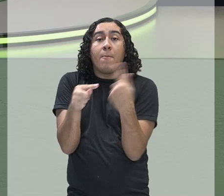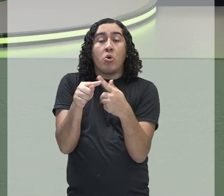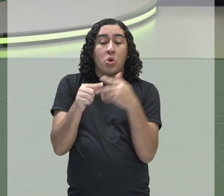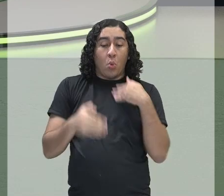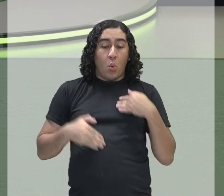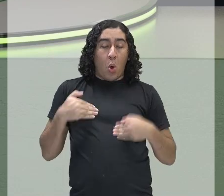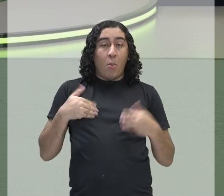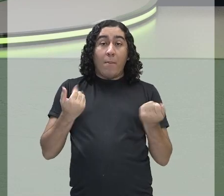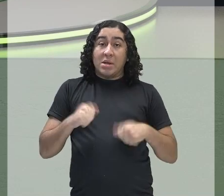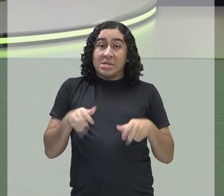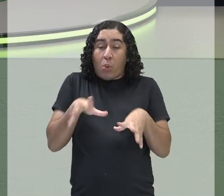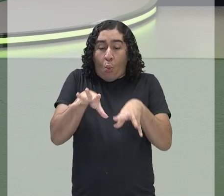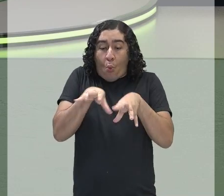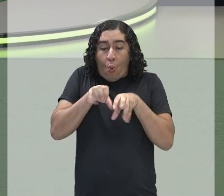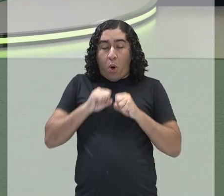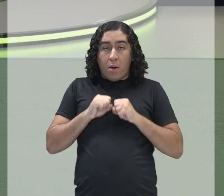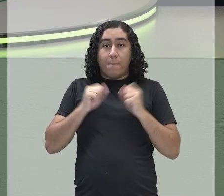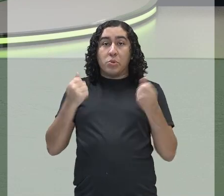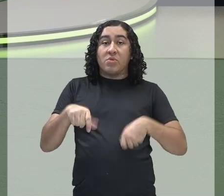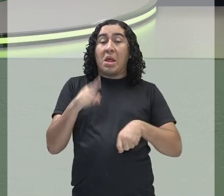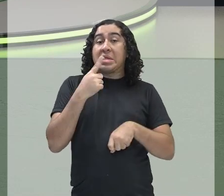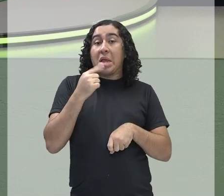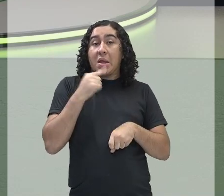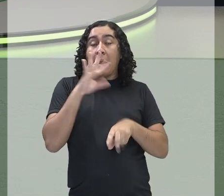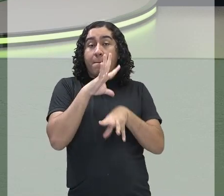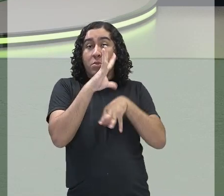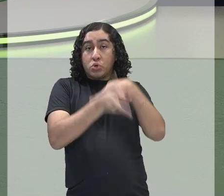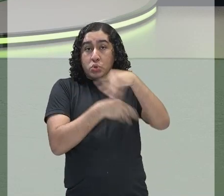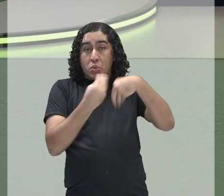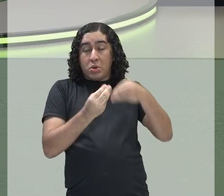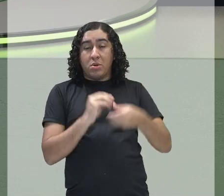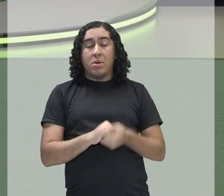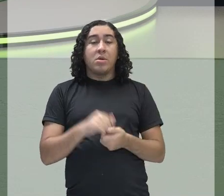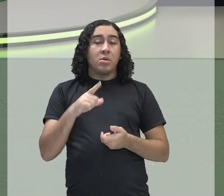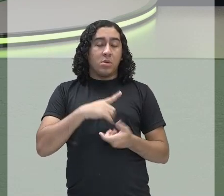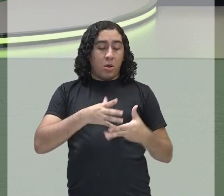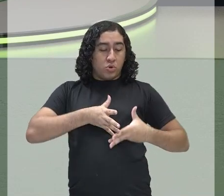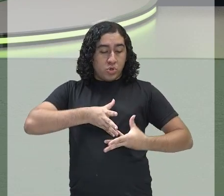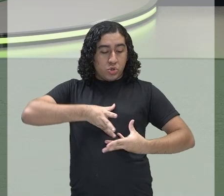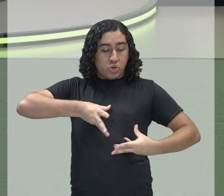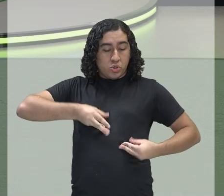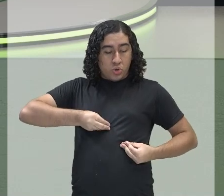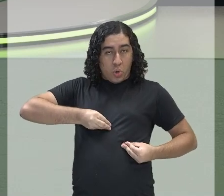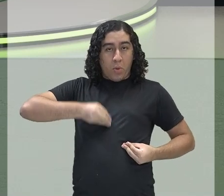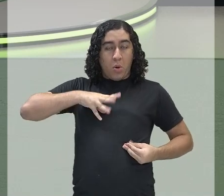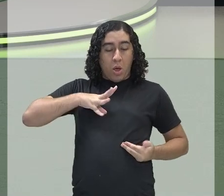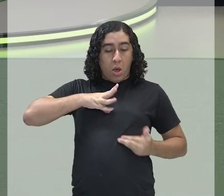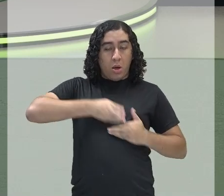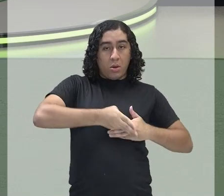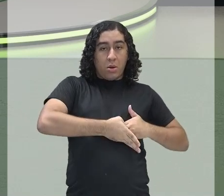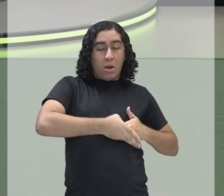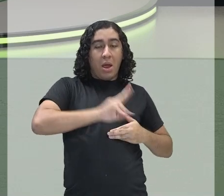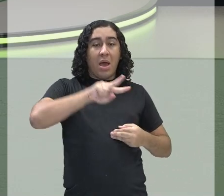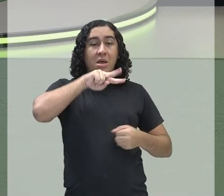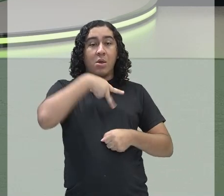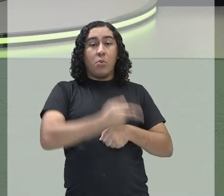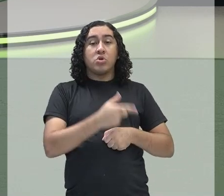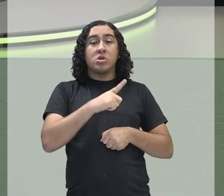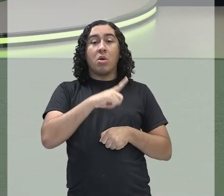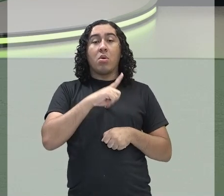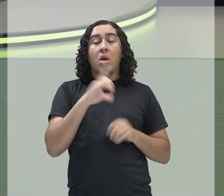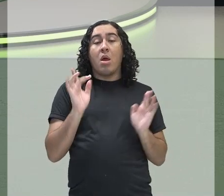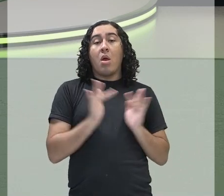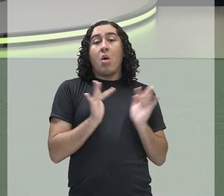para ser levadas na nossa corrente sanguínea, né? Então ele passa aqui pelo estômago e aí ele chega nessa estrutura aqui, ó, que a gente observa